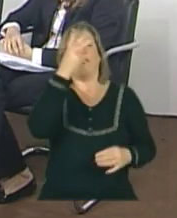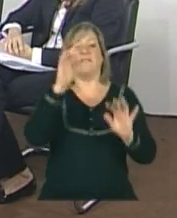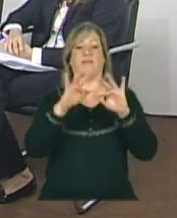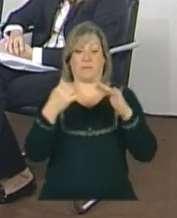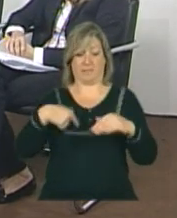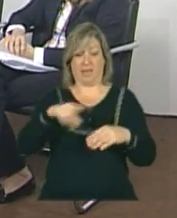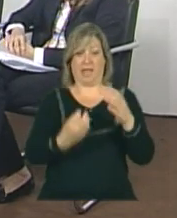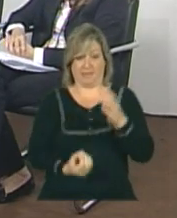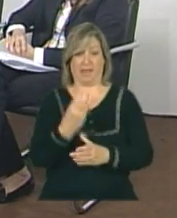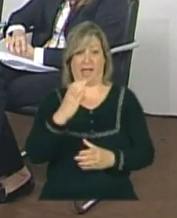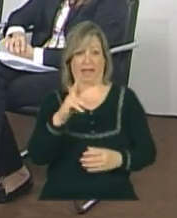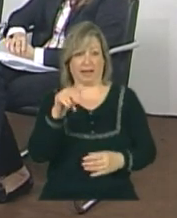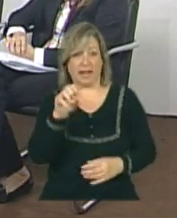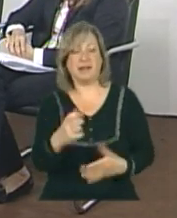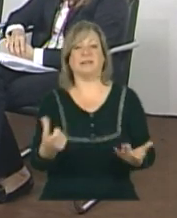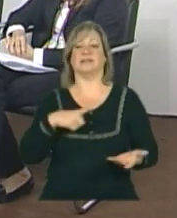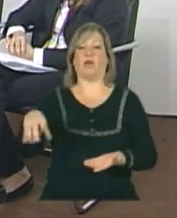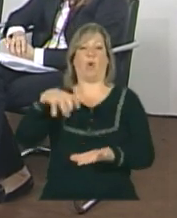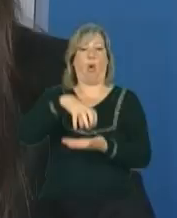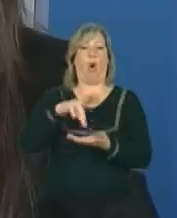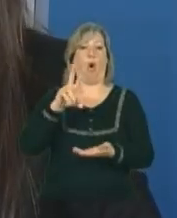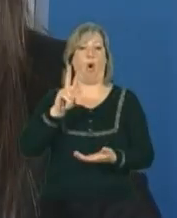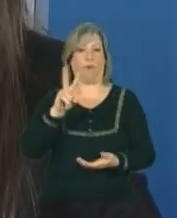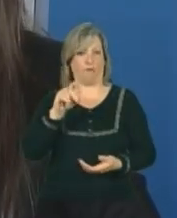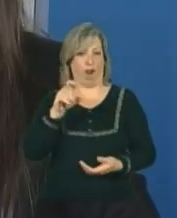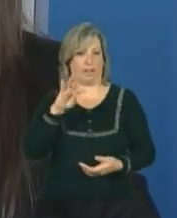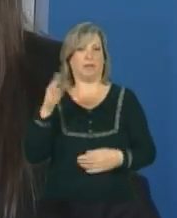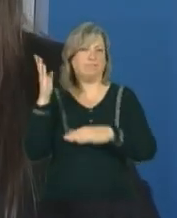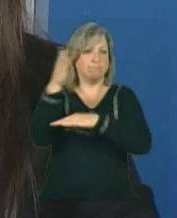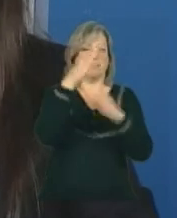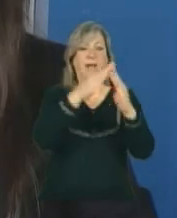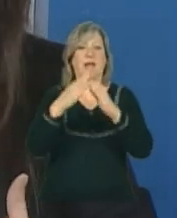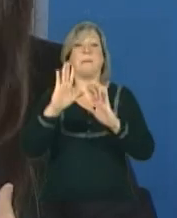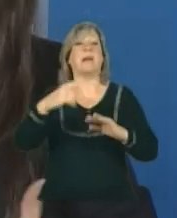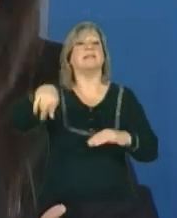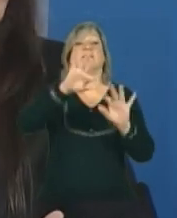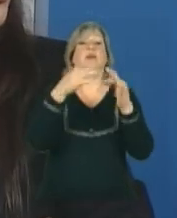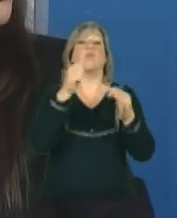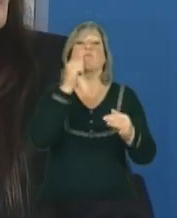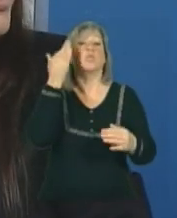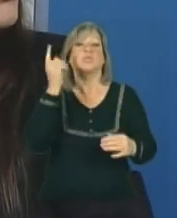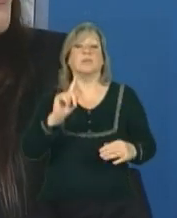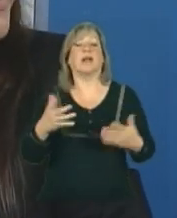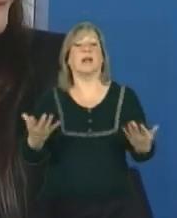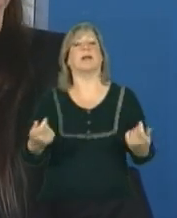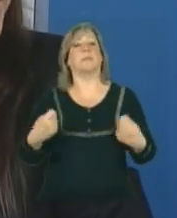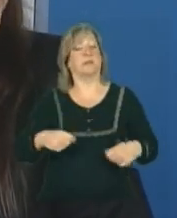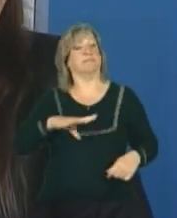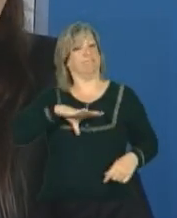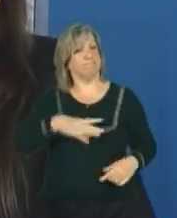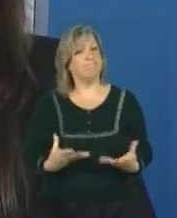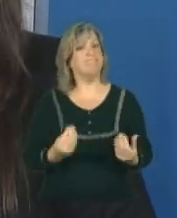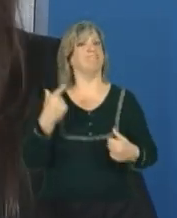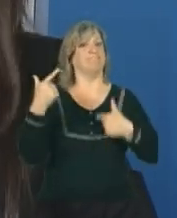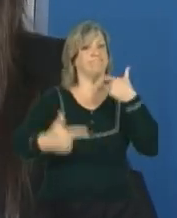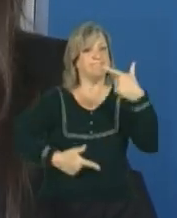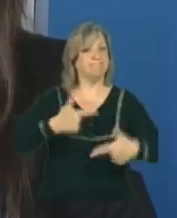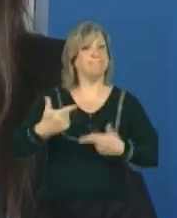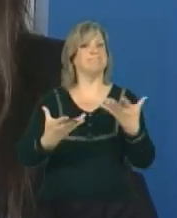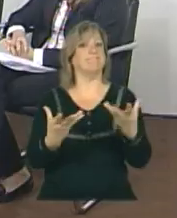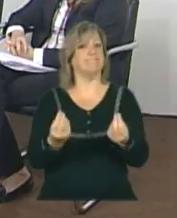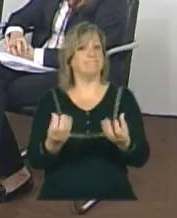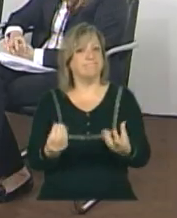estão preparadas para isso, né, para receber o serviço. Então, enfim, vai ser todo um outro grande desafio, né? Até para saber que